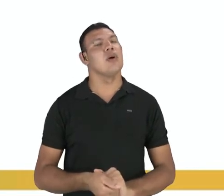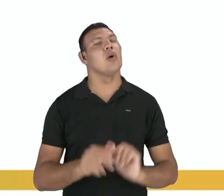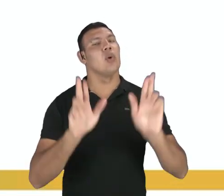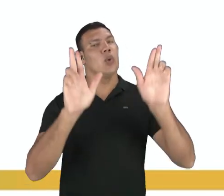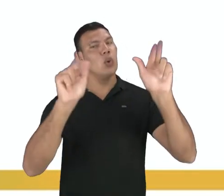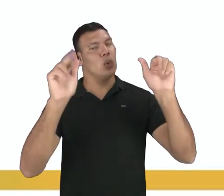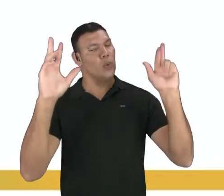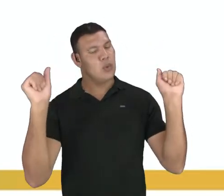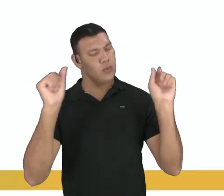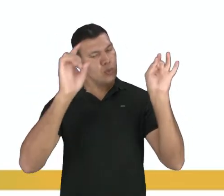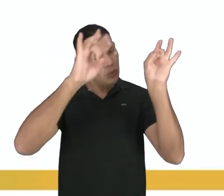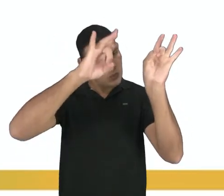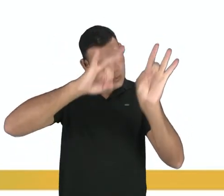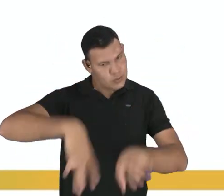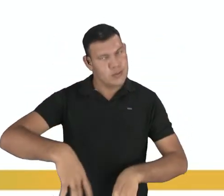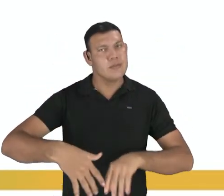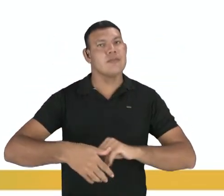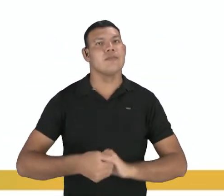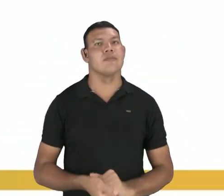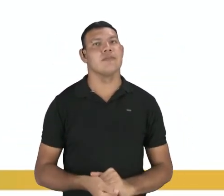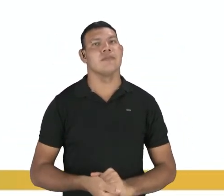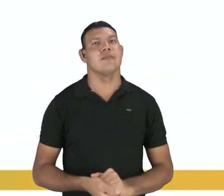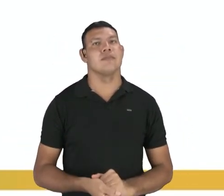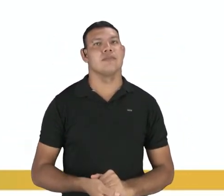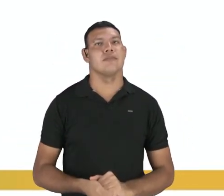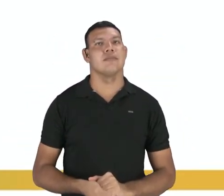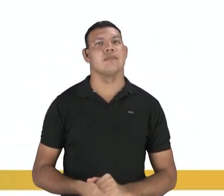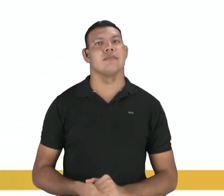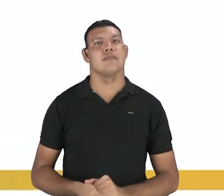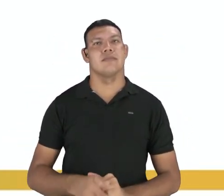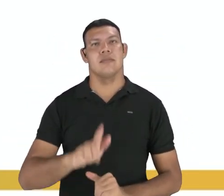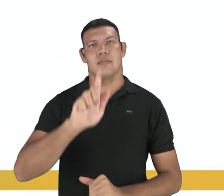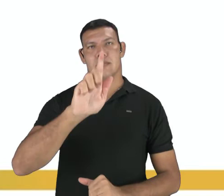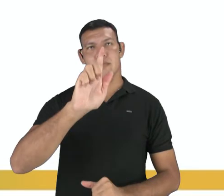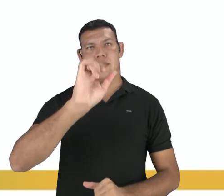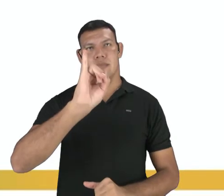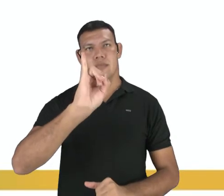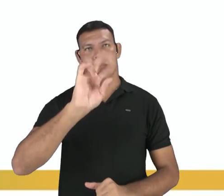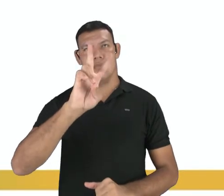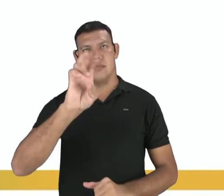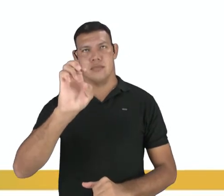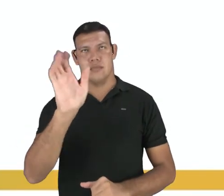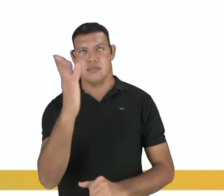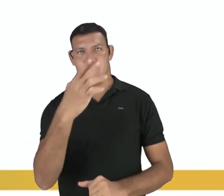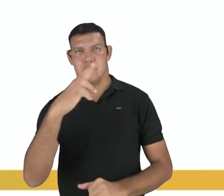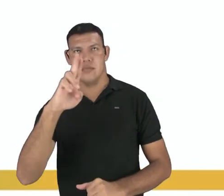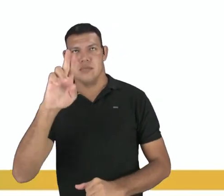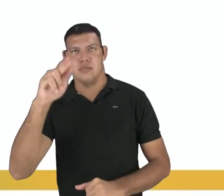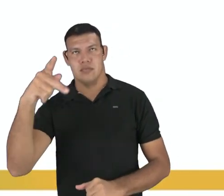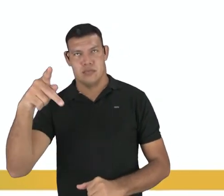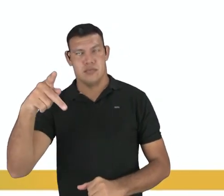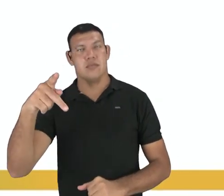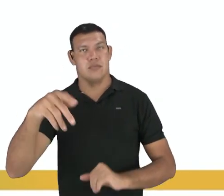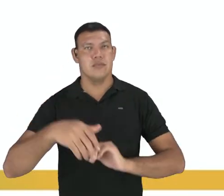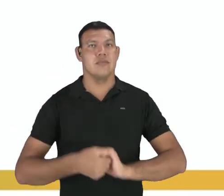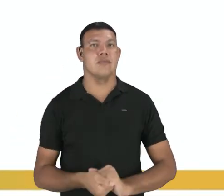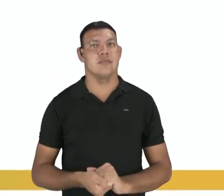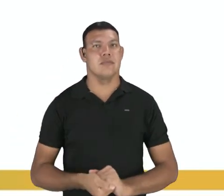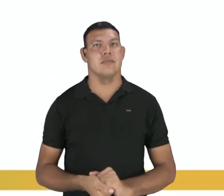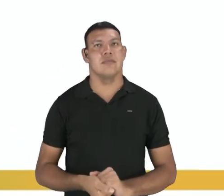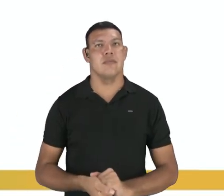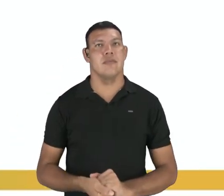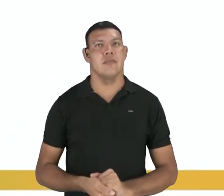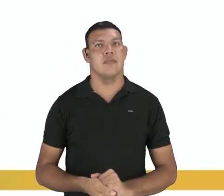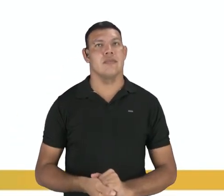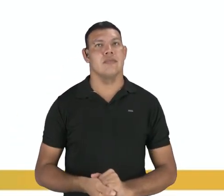desista, gente. Give up é o verbo desistir. Never give up, nunca desista. Give é o verbo